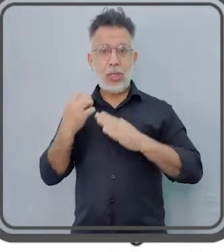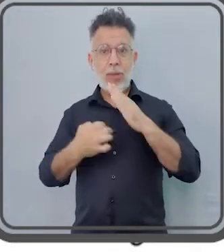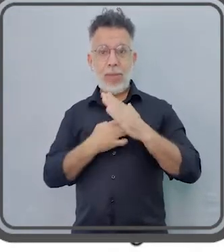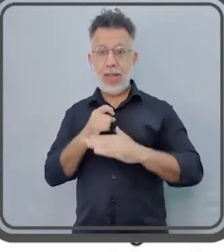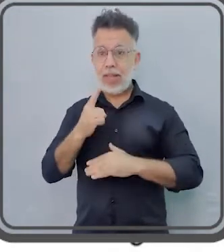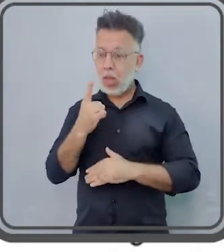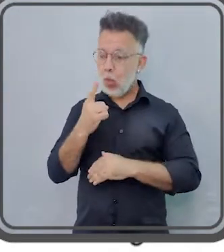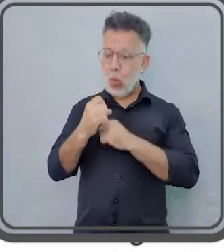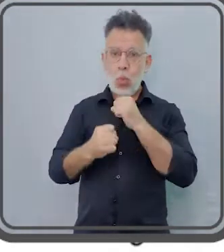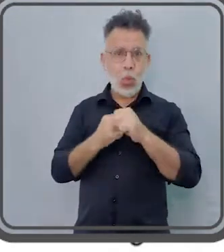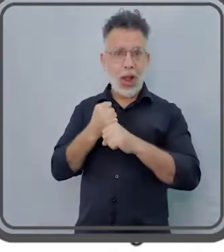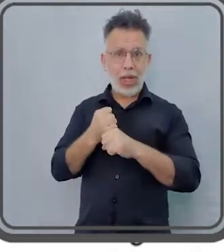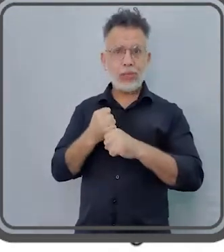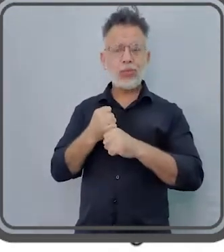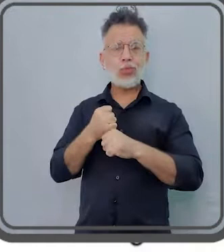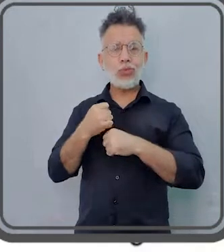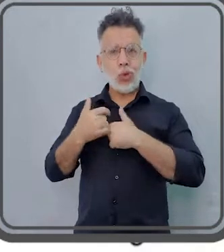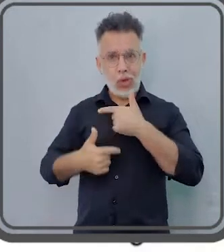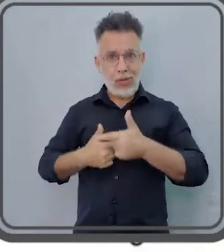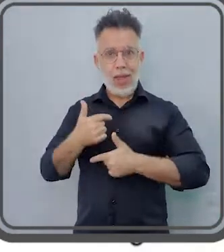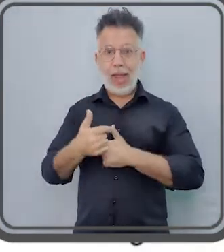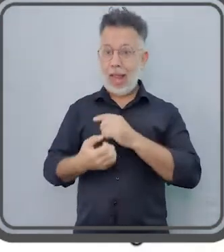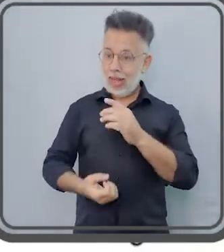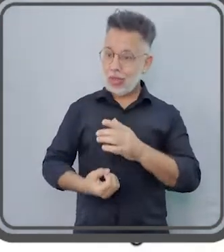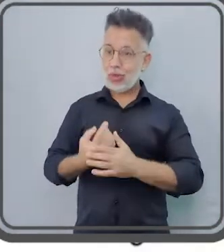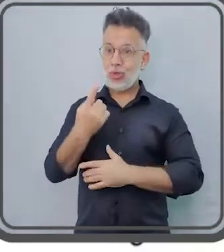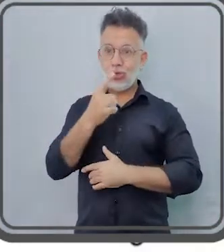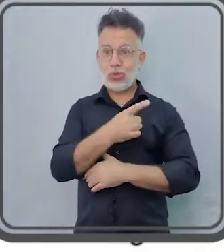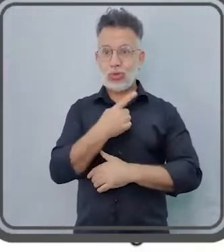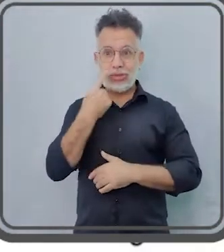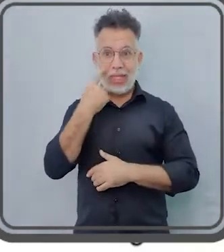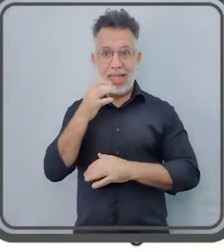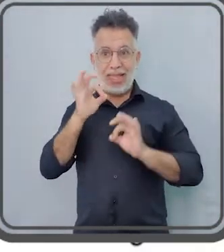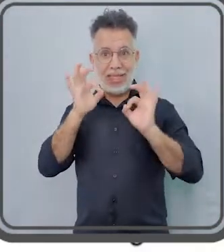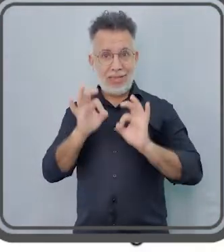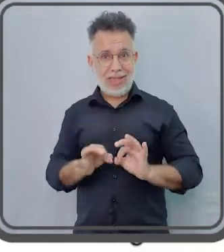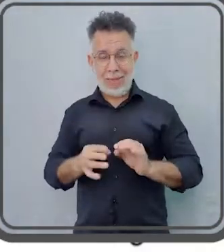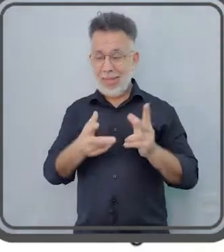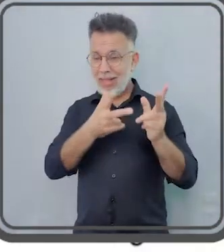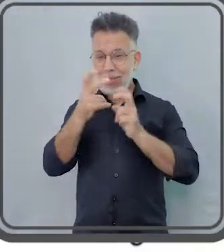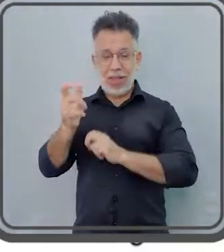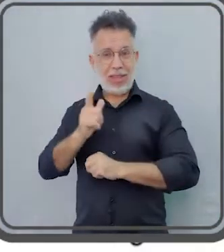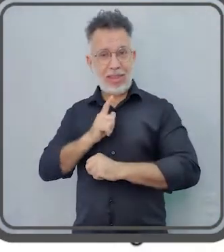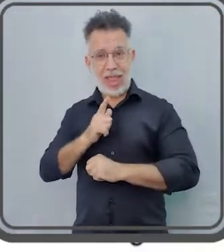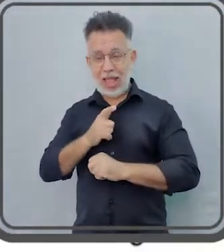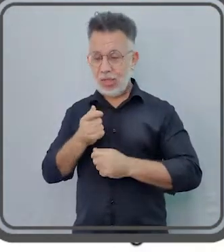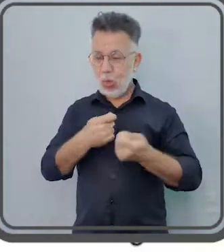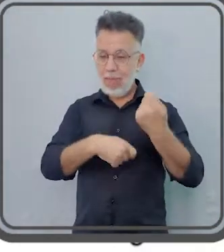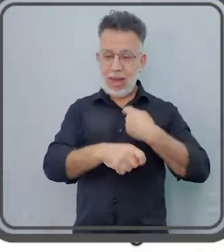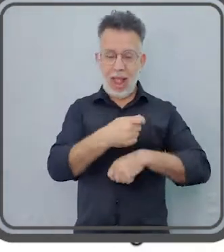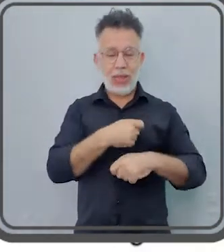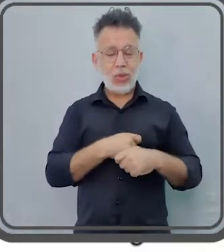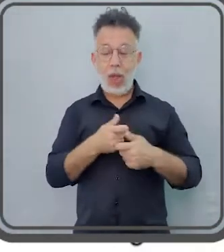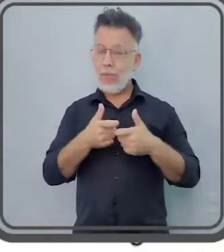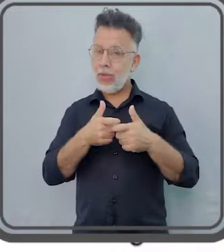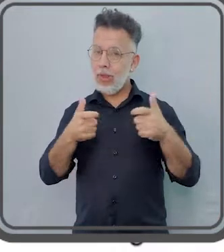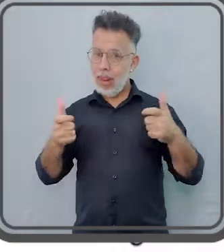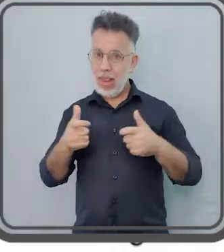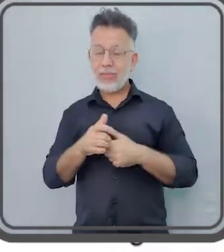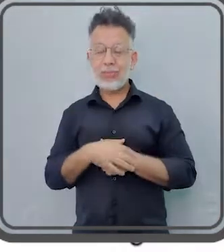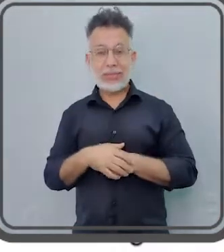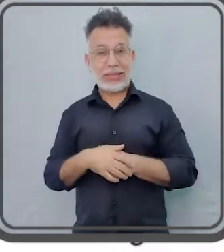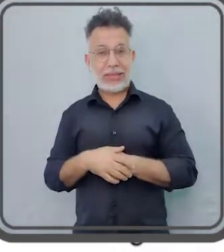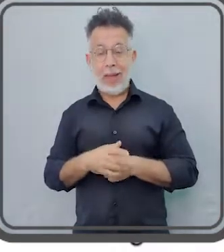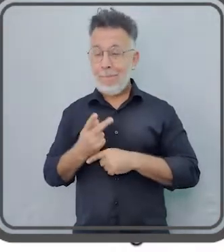já tem uma jornada aí bem interessante. Ela nasce dessa exata percepção que a gente tem, mercado muito